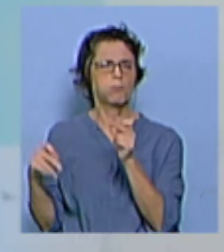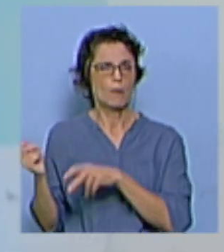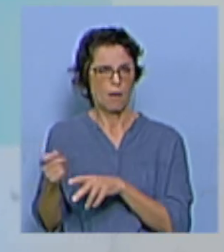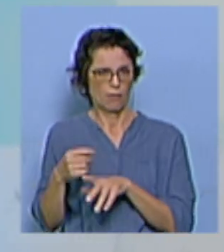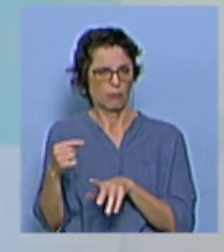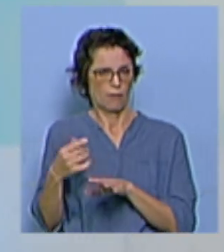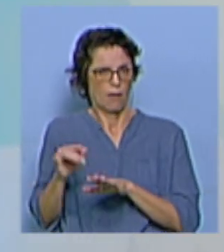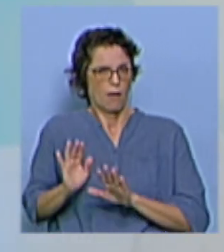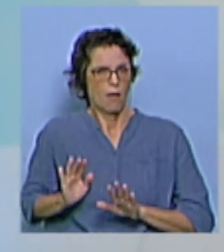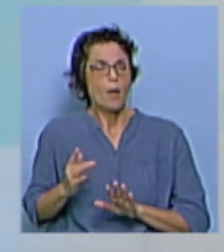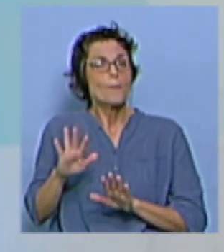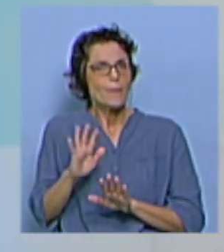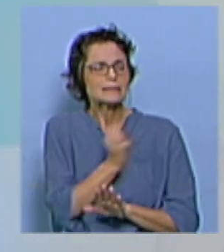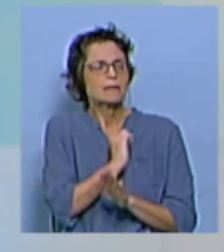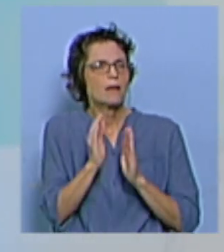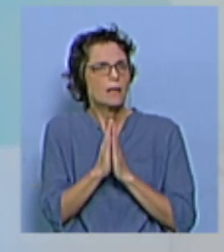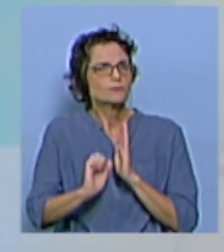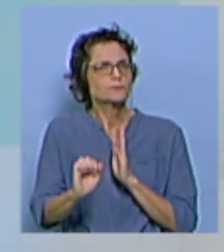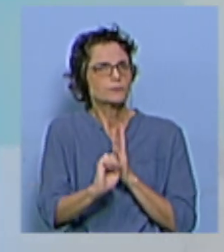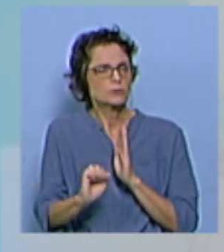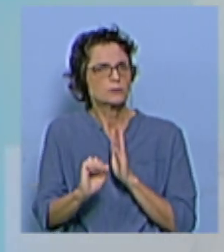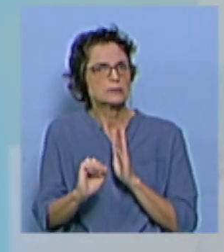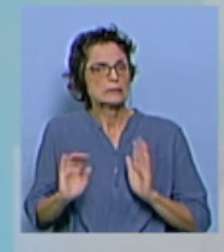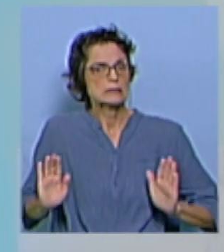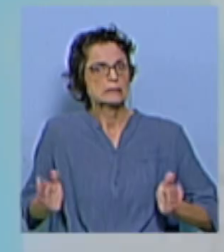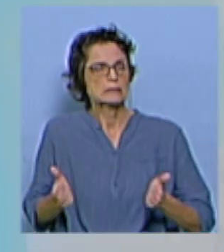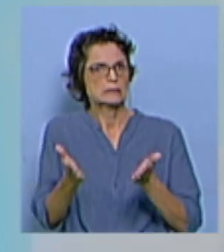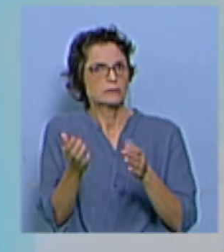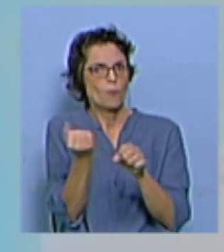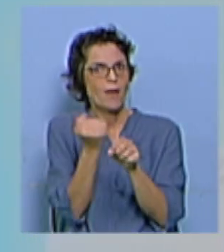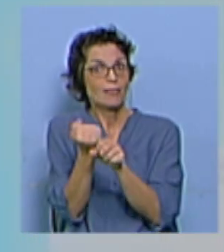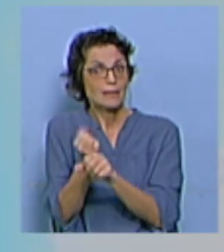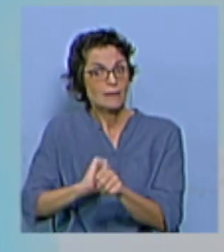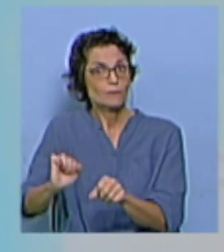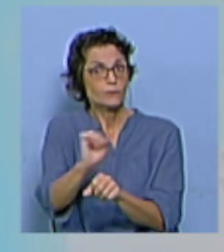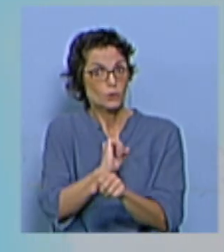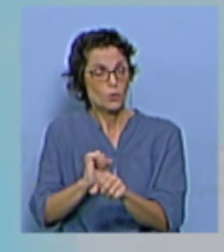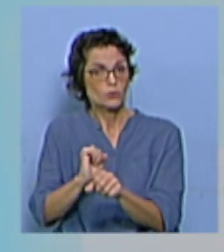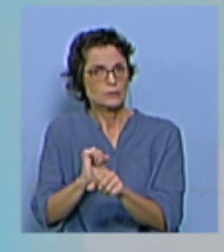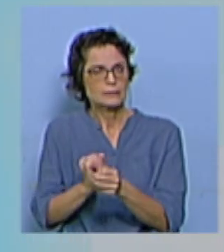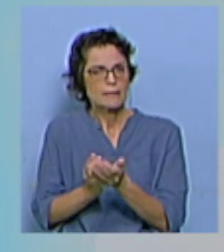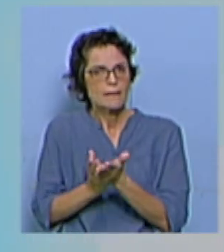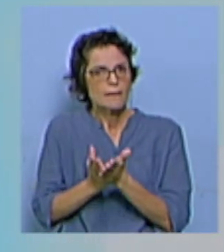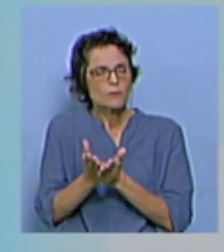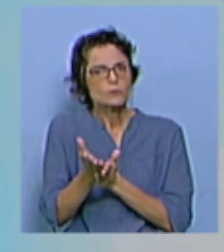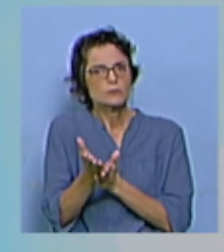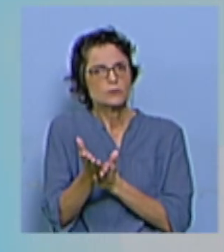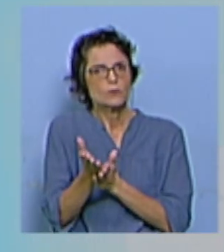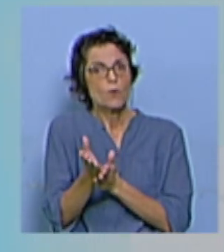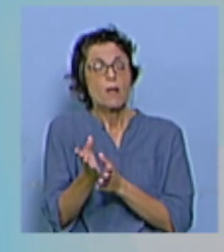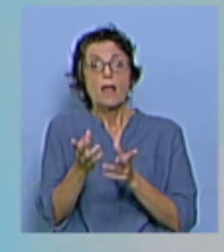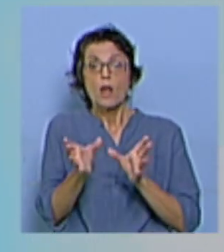nós conseguimos que muitas das iniciativas e muitos dos grupos continuassem a